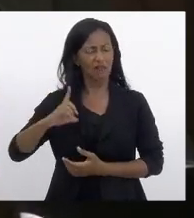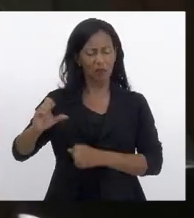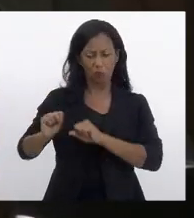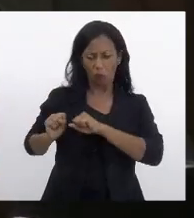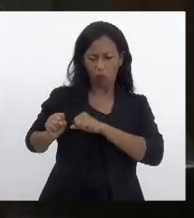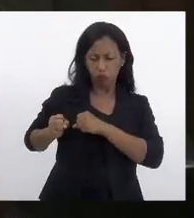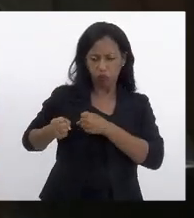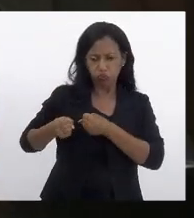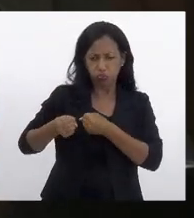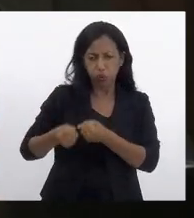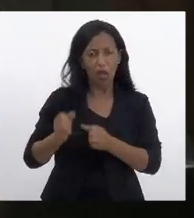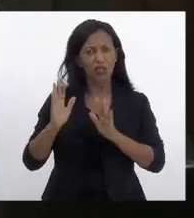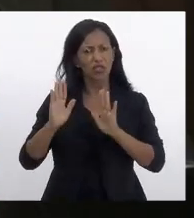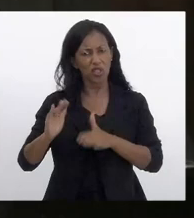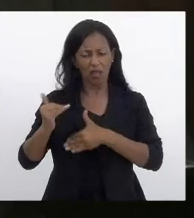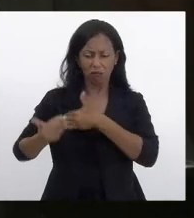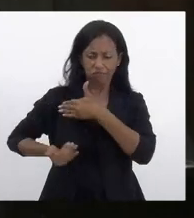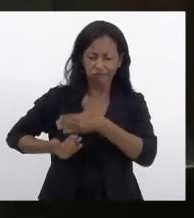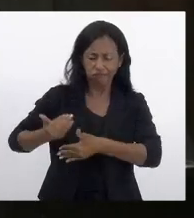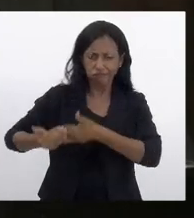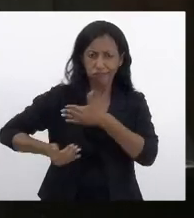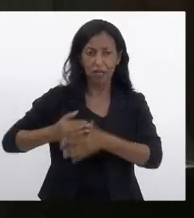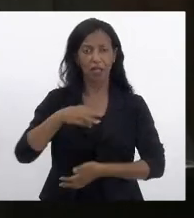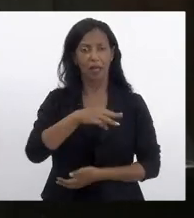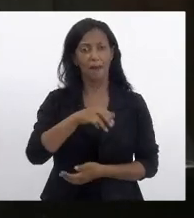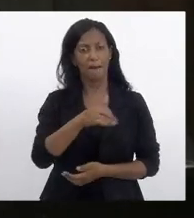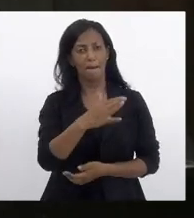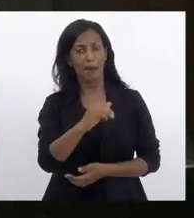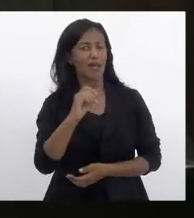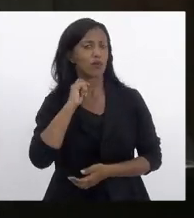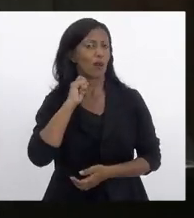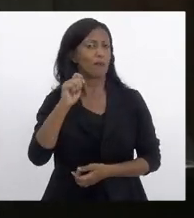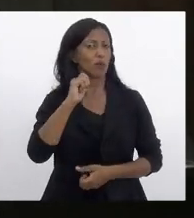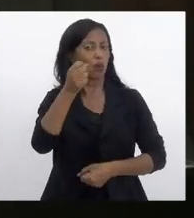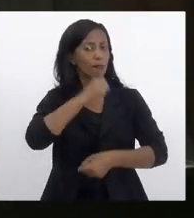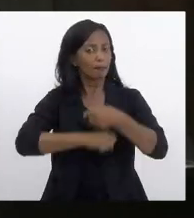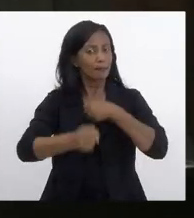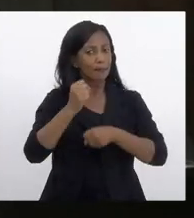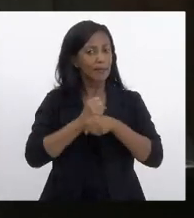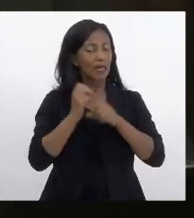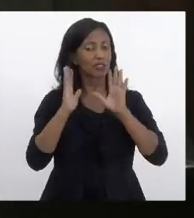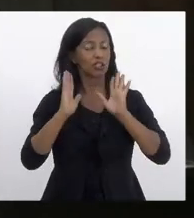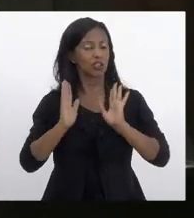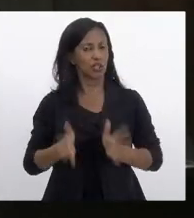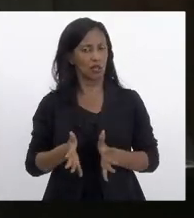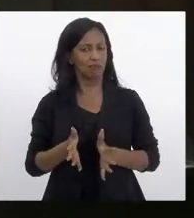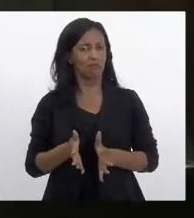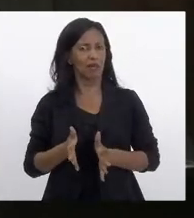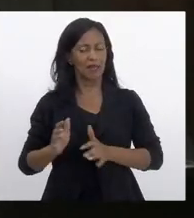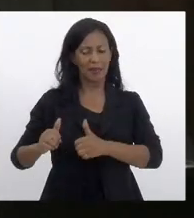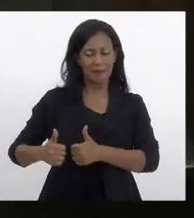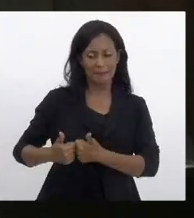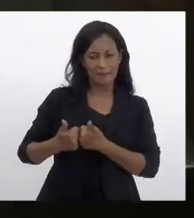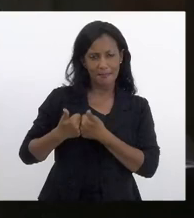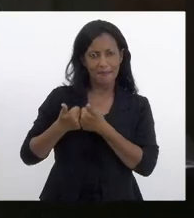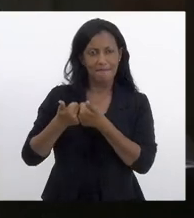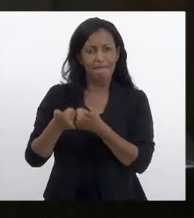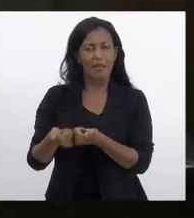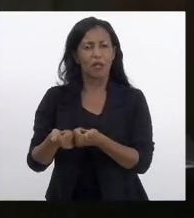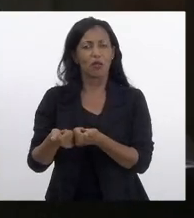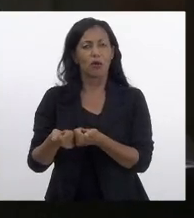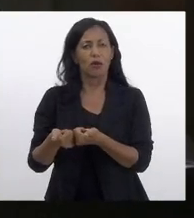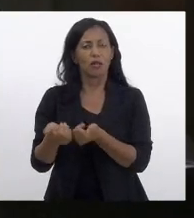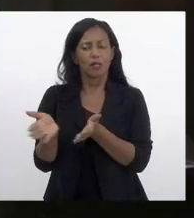deputado Luiz Paulo, já vêm fazendo desde março, abril do ano passado, em melhorias na